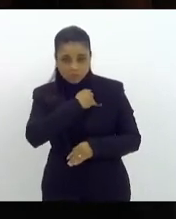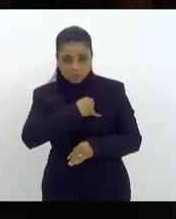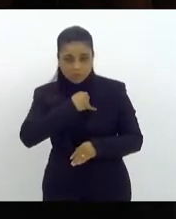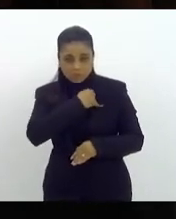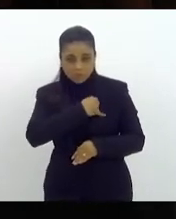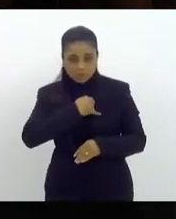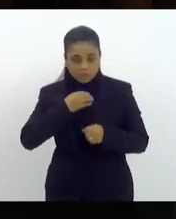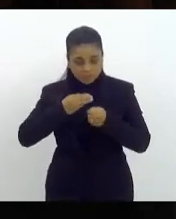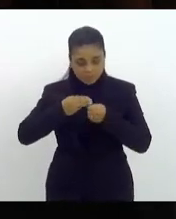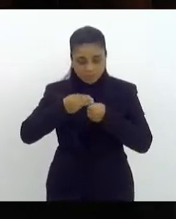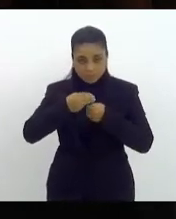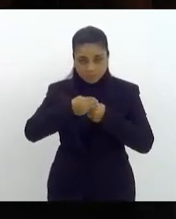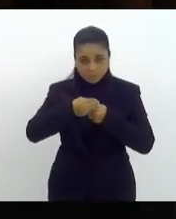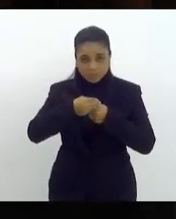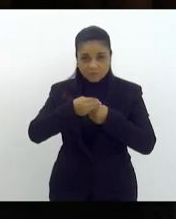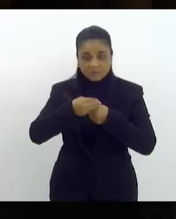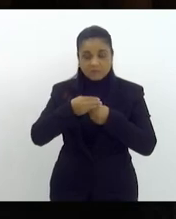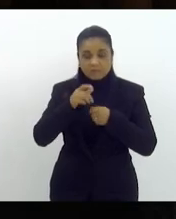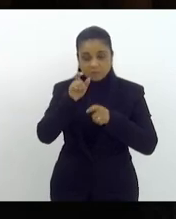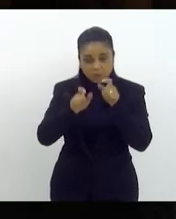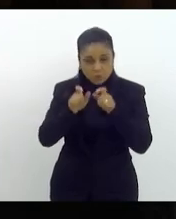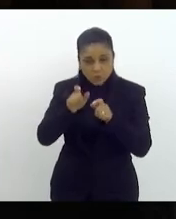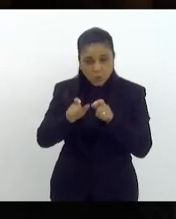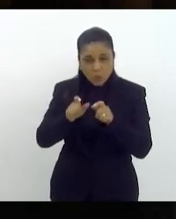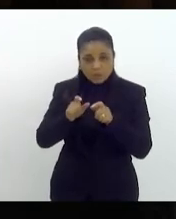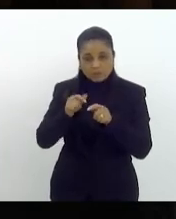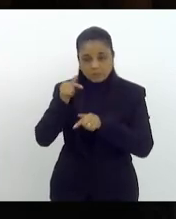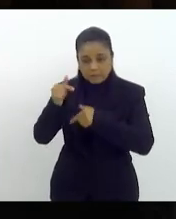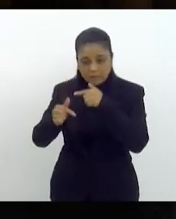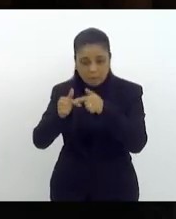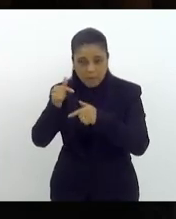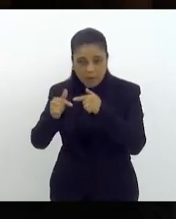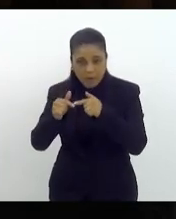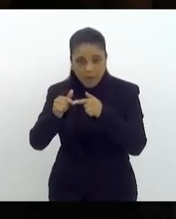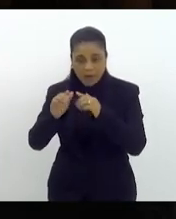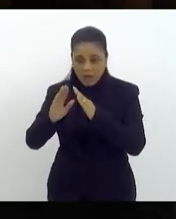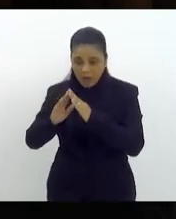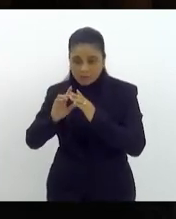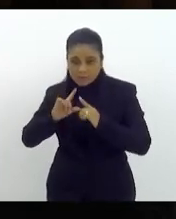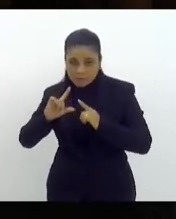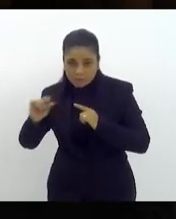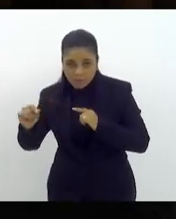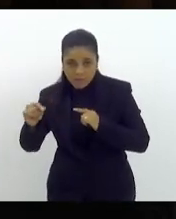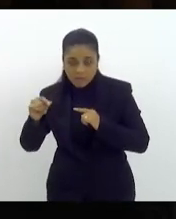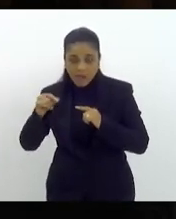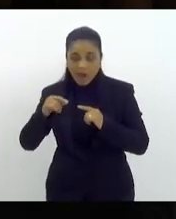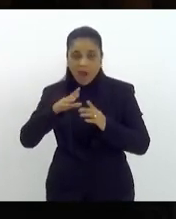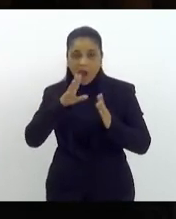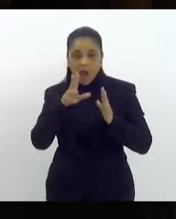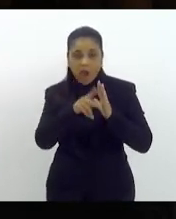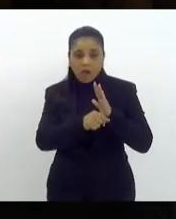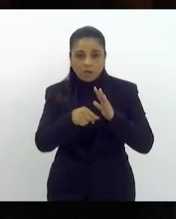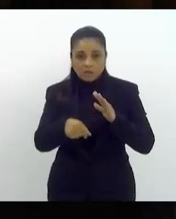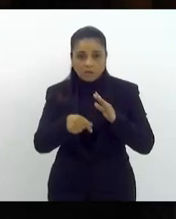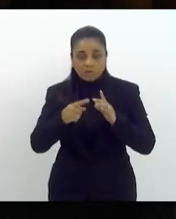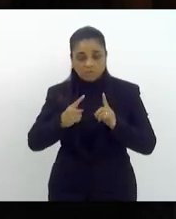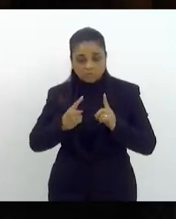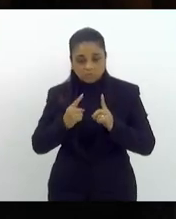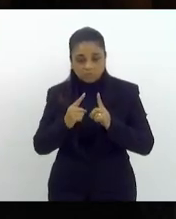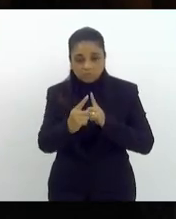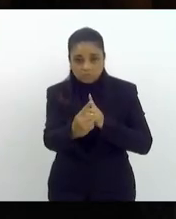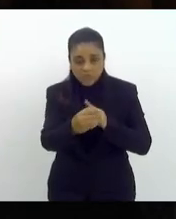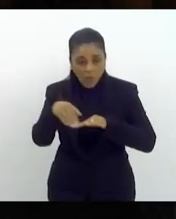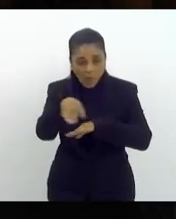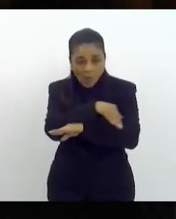as pessoas estão saindo para trabalhar estão sendo assaltada no seu curso no trajeto da sua casa